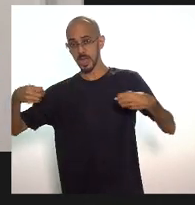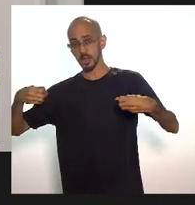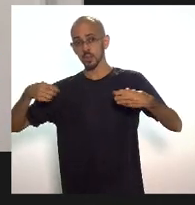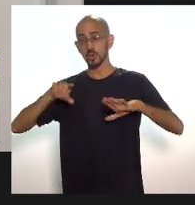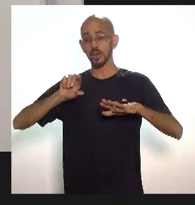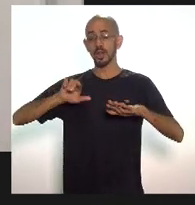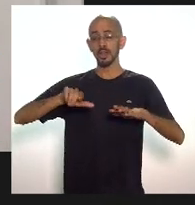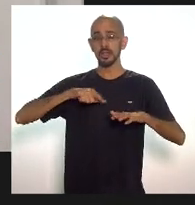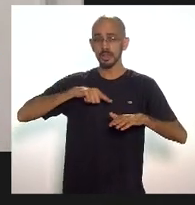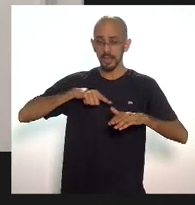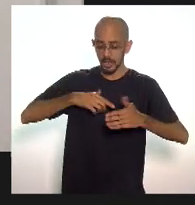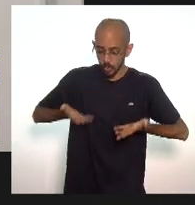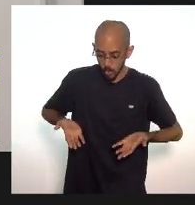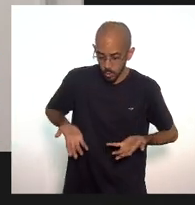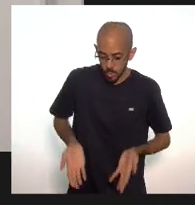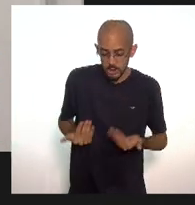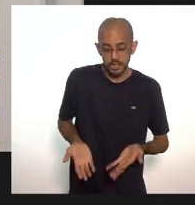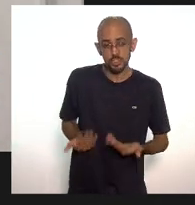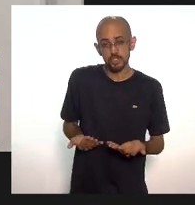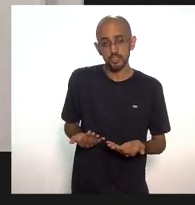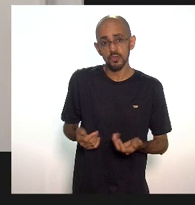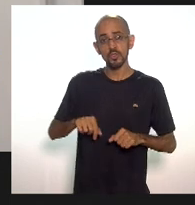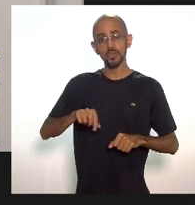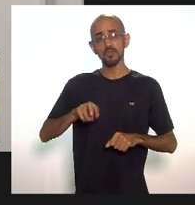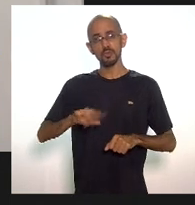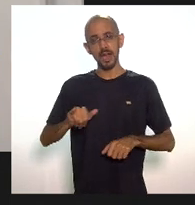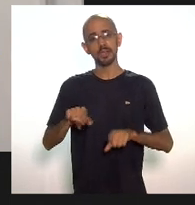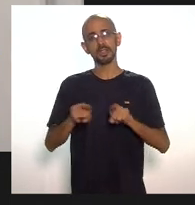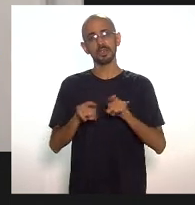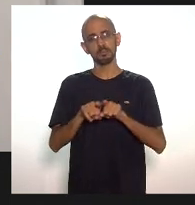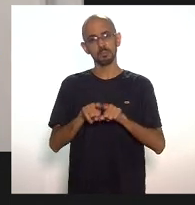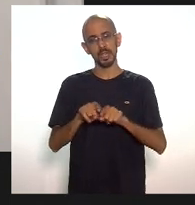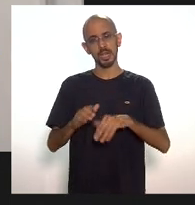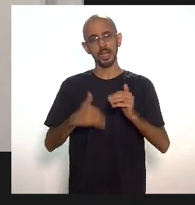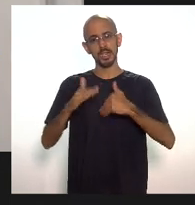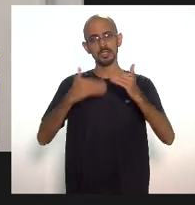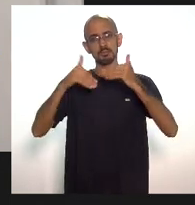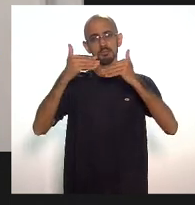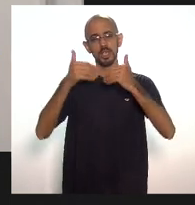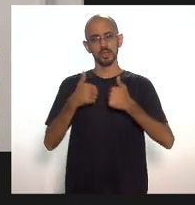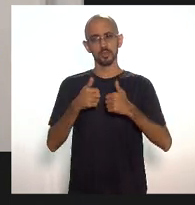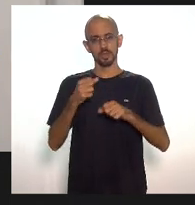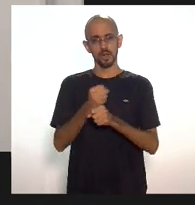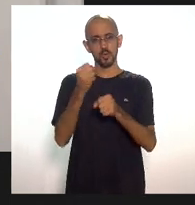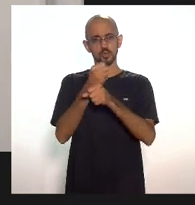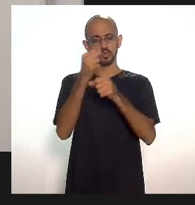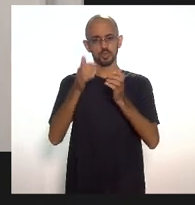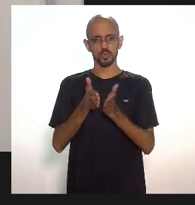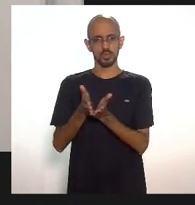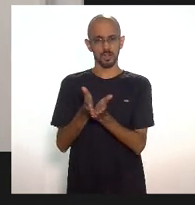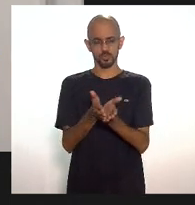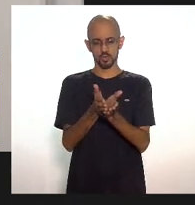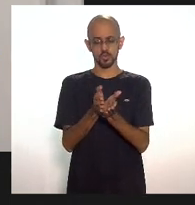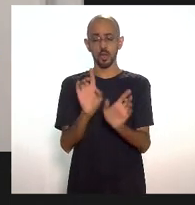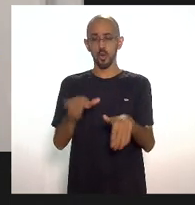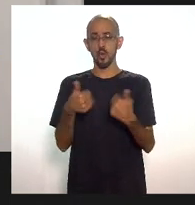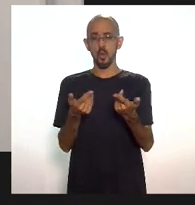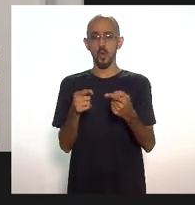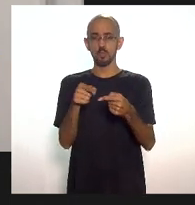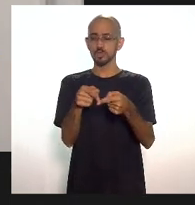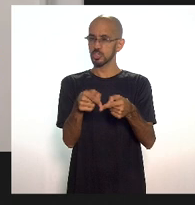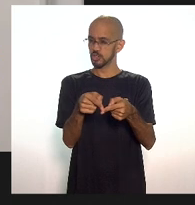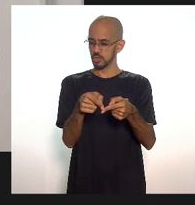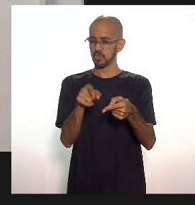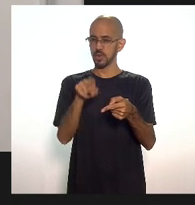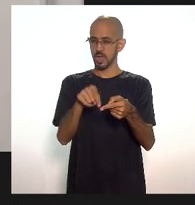ele também fomenta a construção naval. Então, é esse o objetivo, né? O senhor colocou